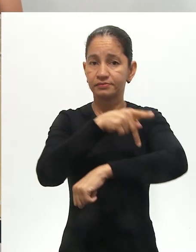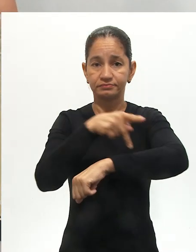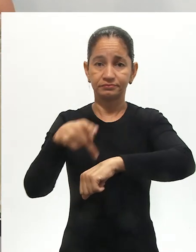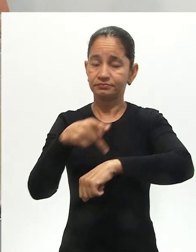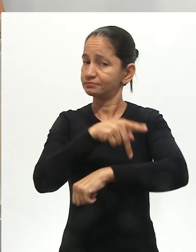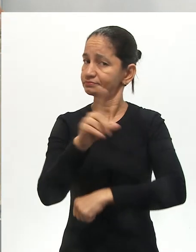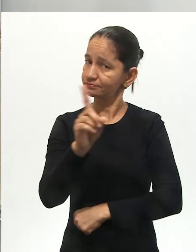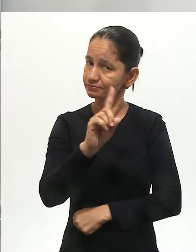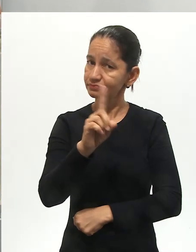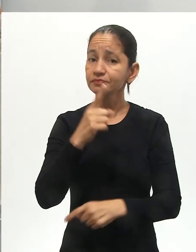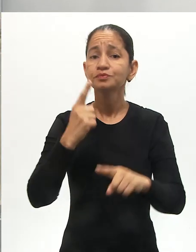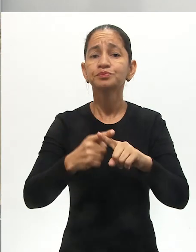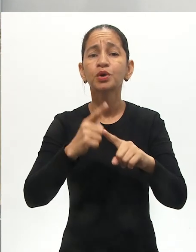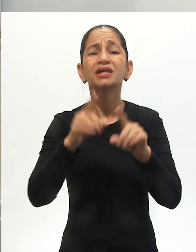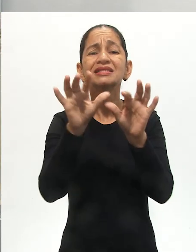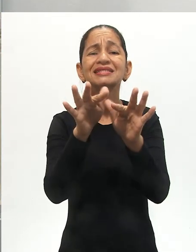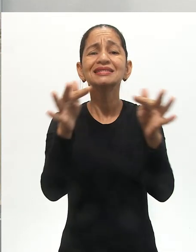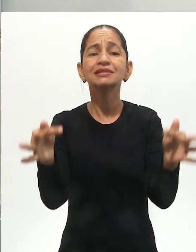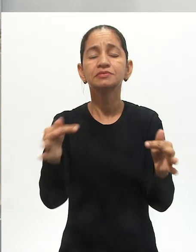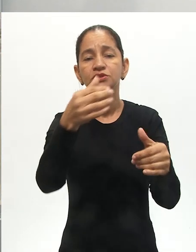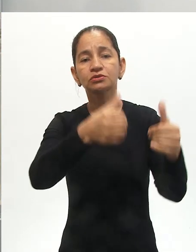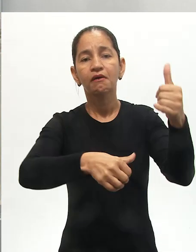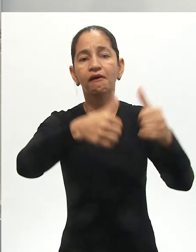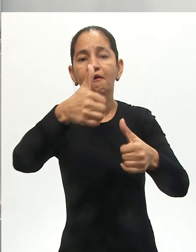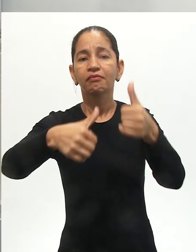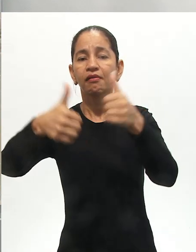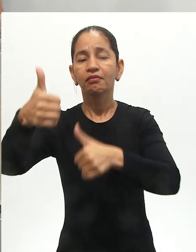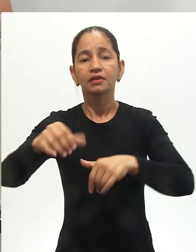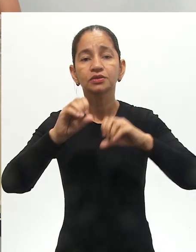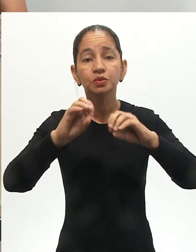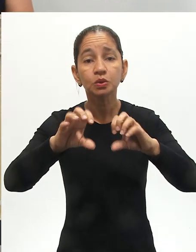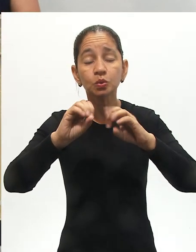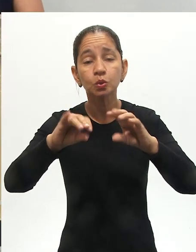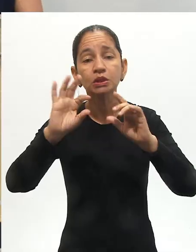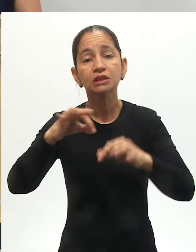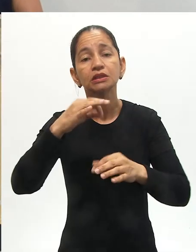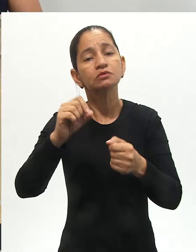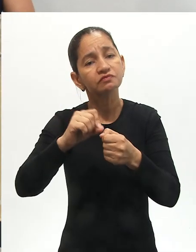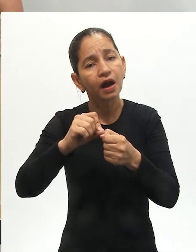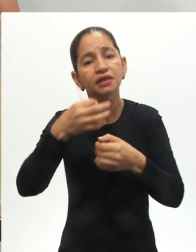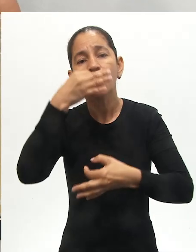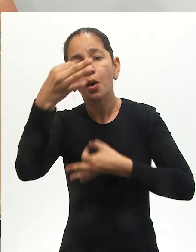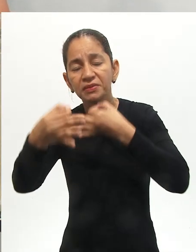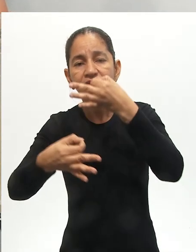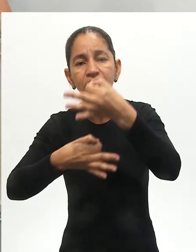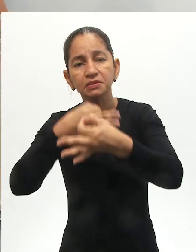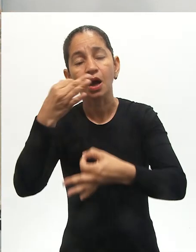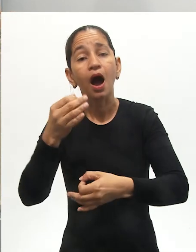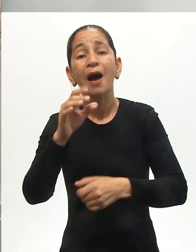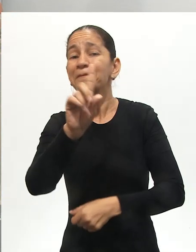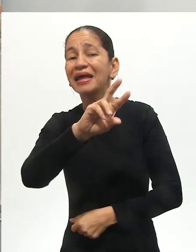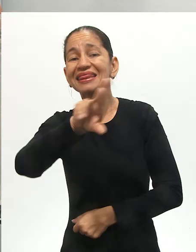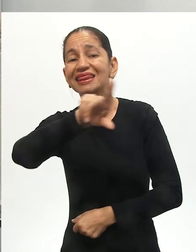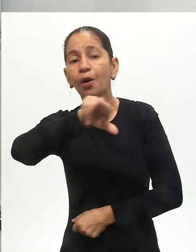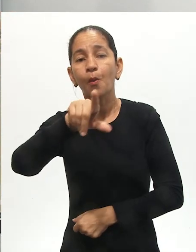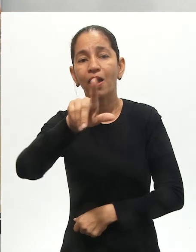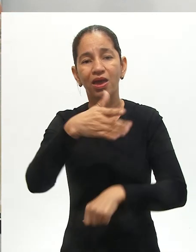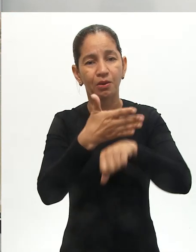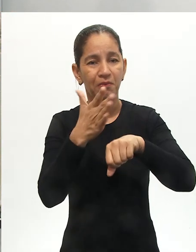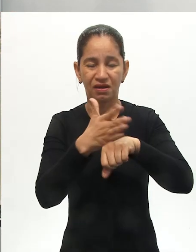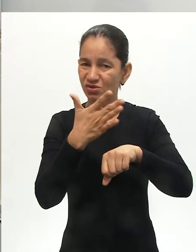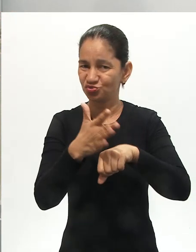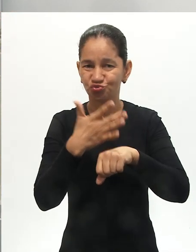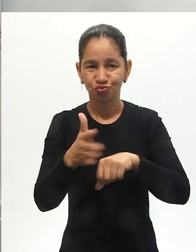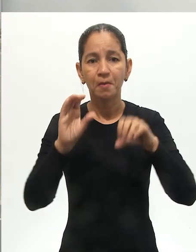que elas analisam o fenômeno da educação, mas elas não são uma teoria sobre a prática, sobre o